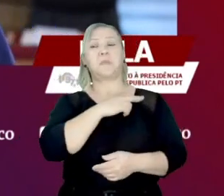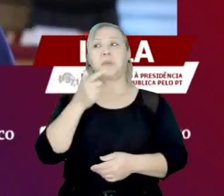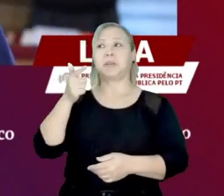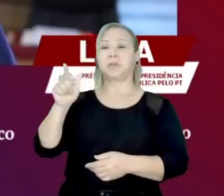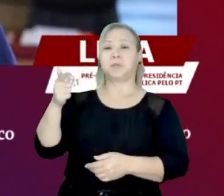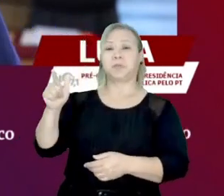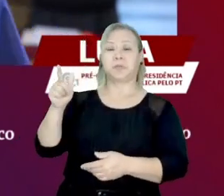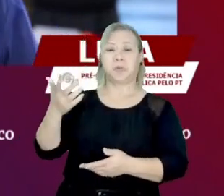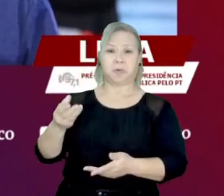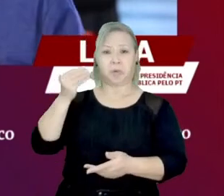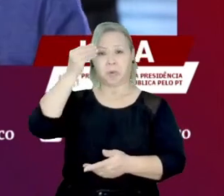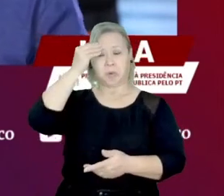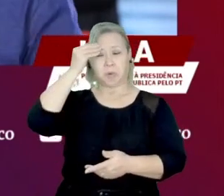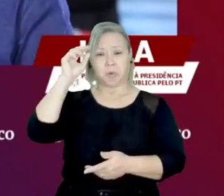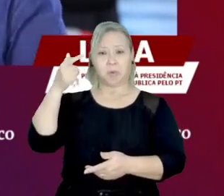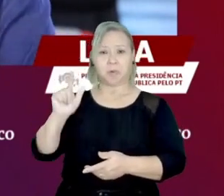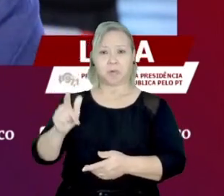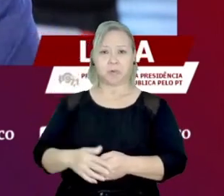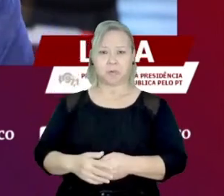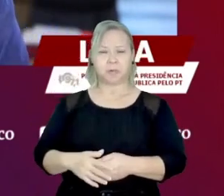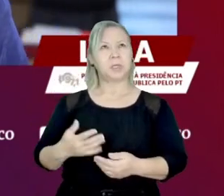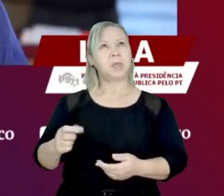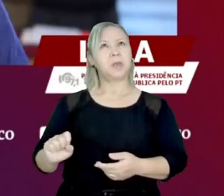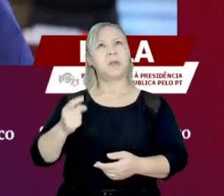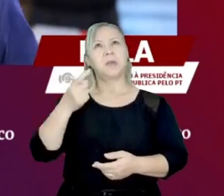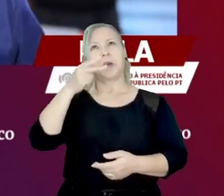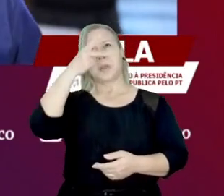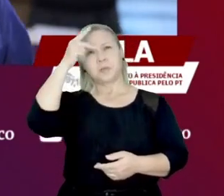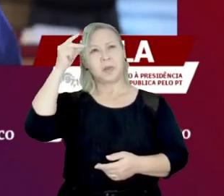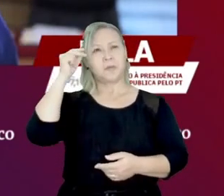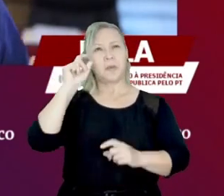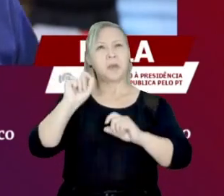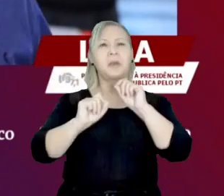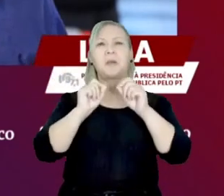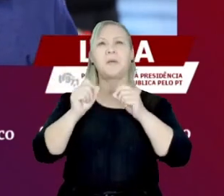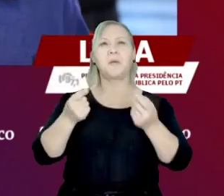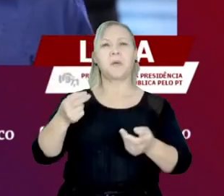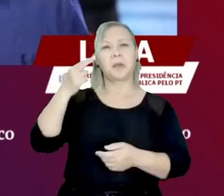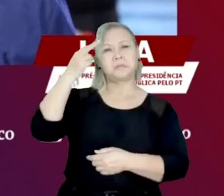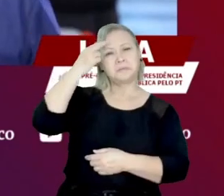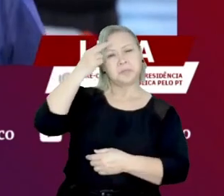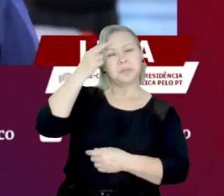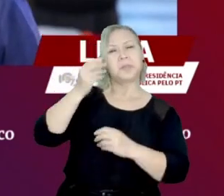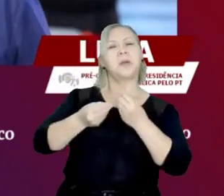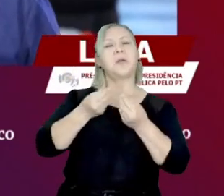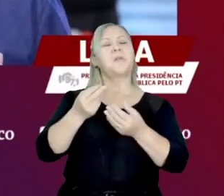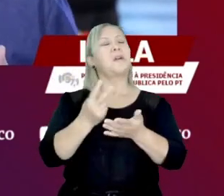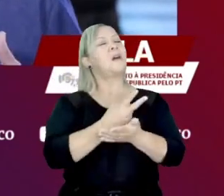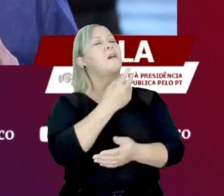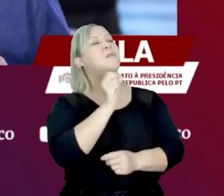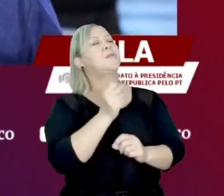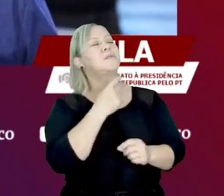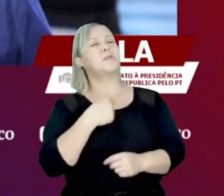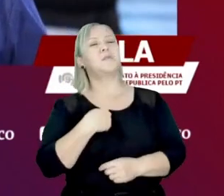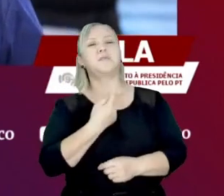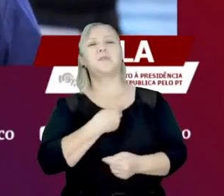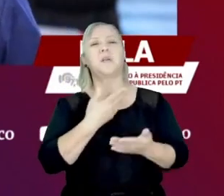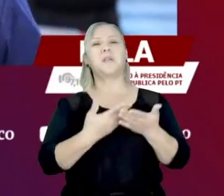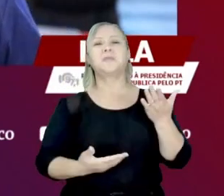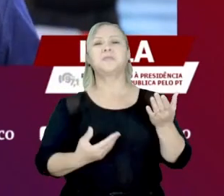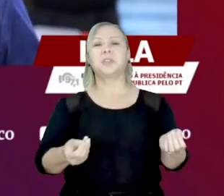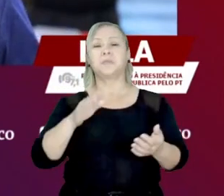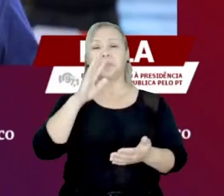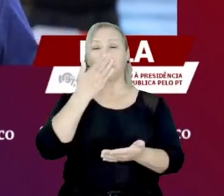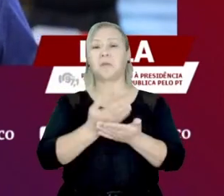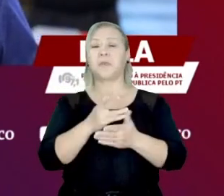confiança do povo? Por que que o povo não nos elegeu? Por que que o povo não nos escolheu mais? Ora, o defeito deve ser nosso, não deve ser